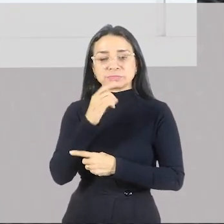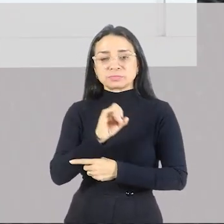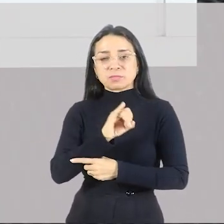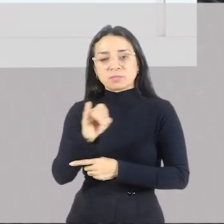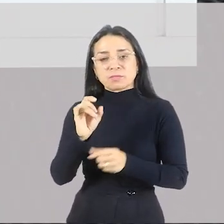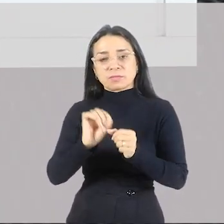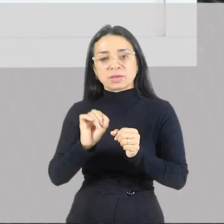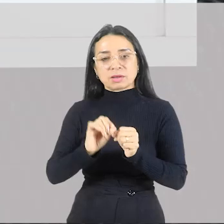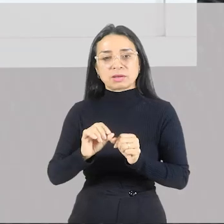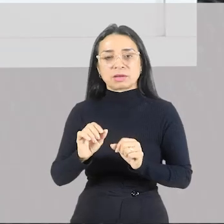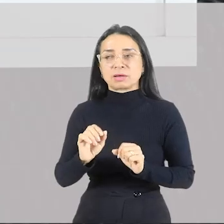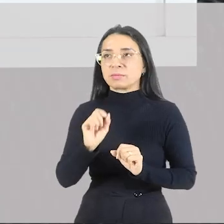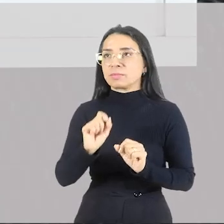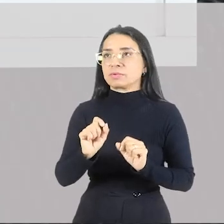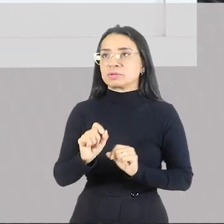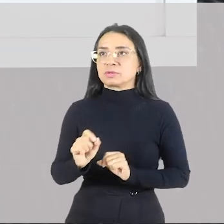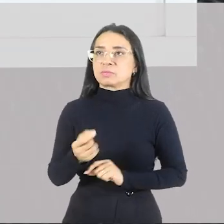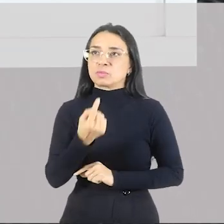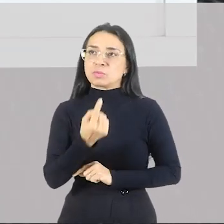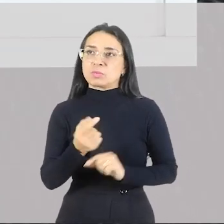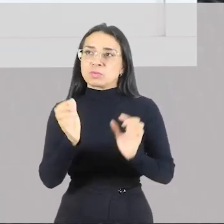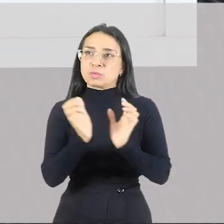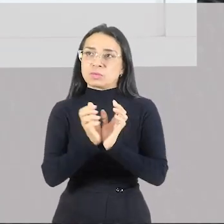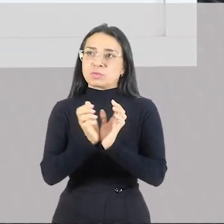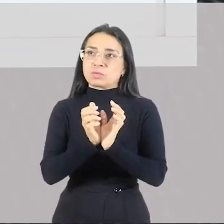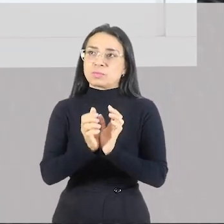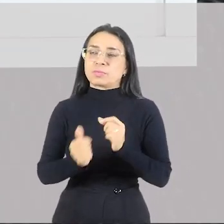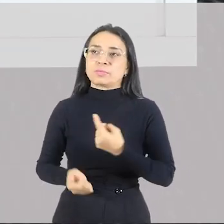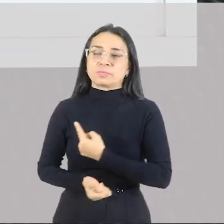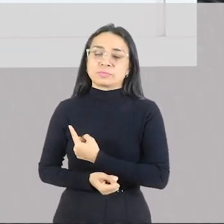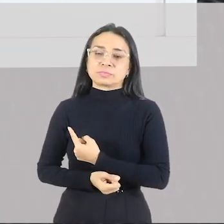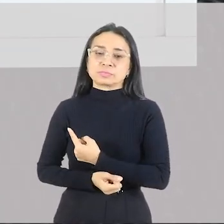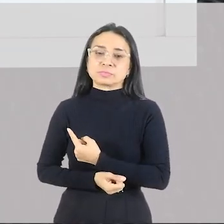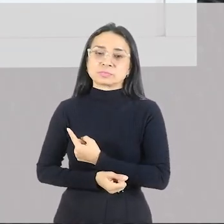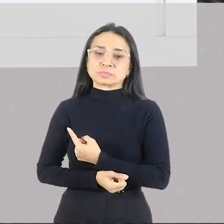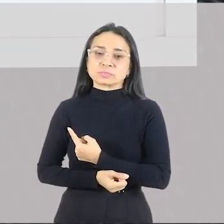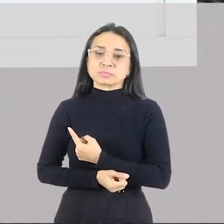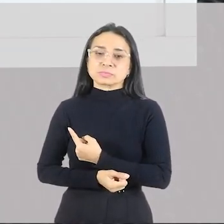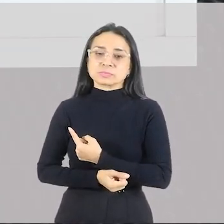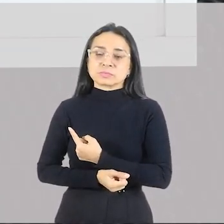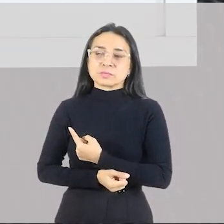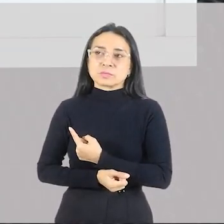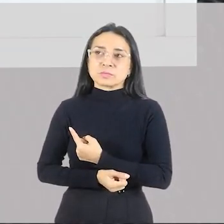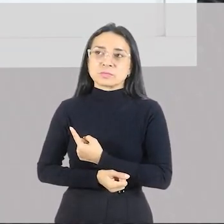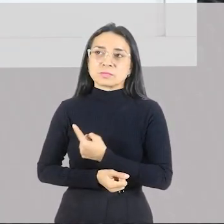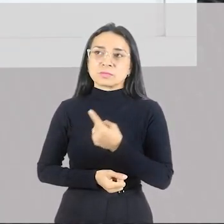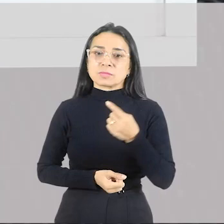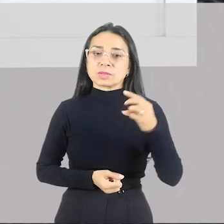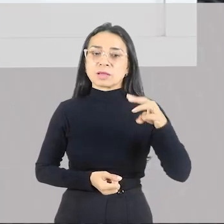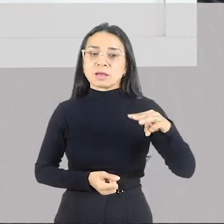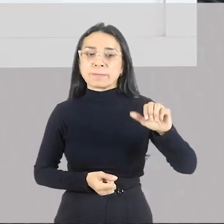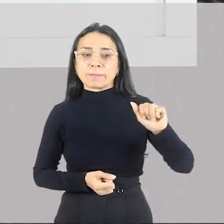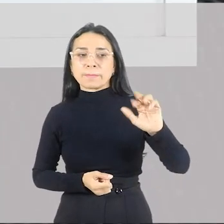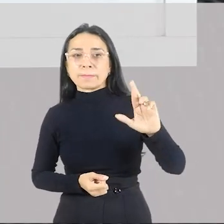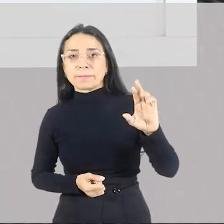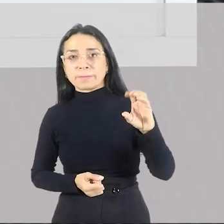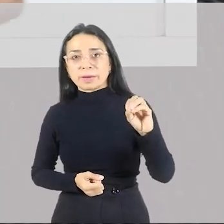um grupo formado por Marcos e um grupo formado por Paulo. Marcos e Paulo é um